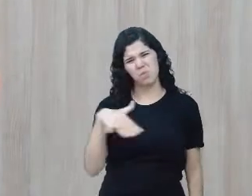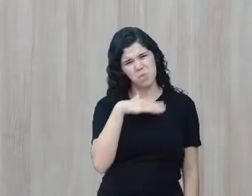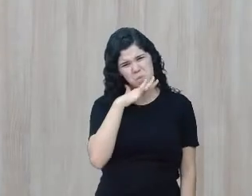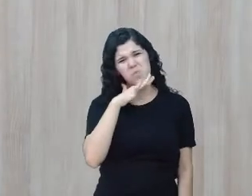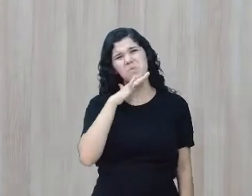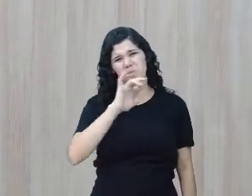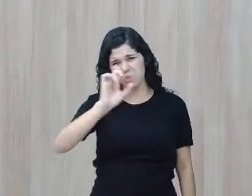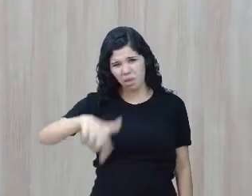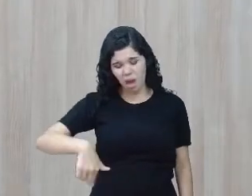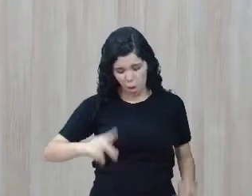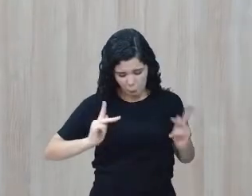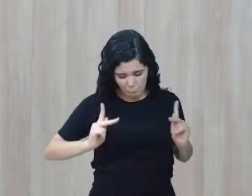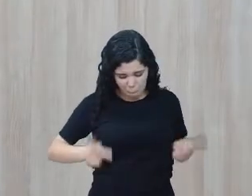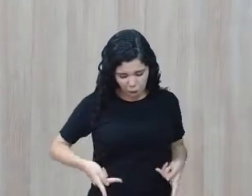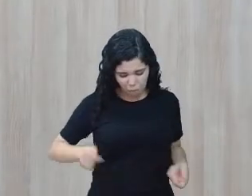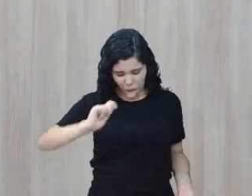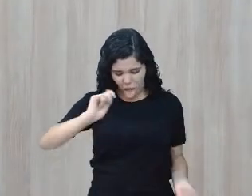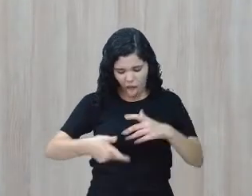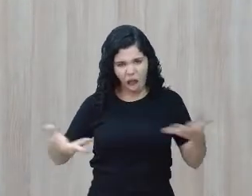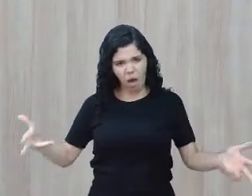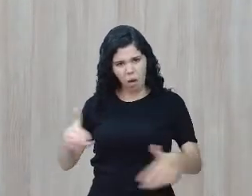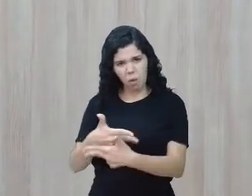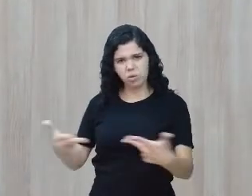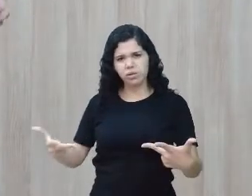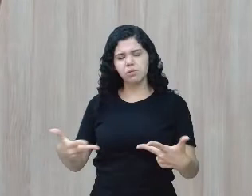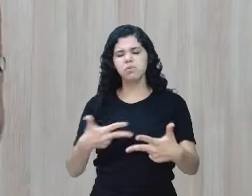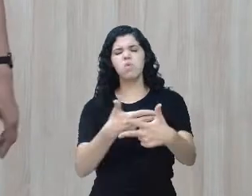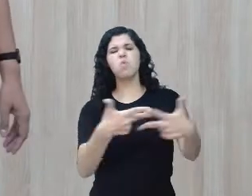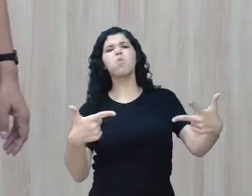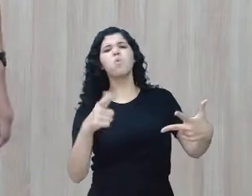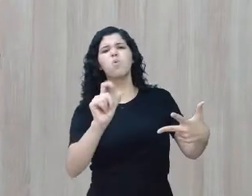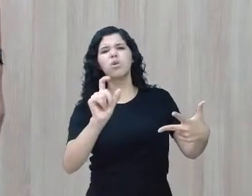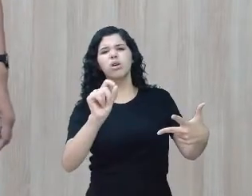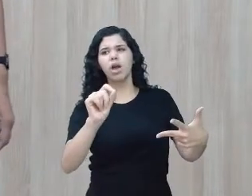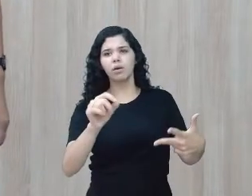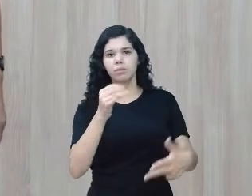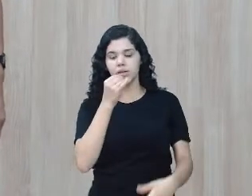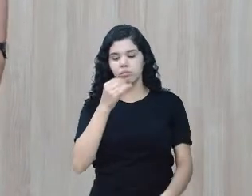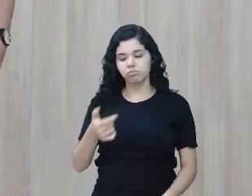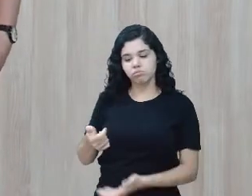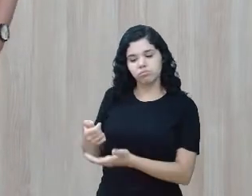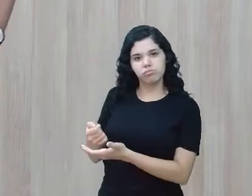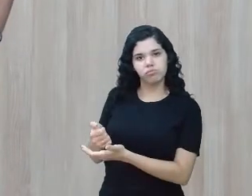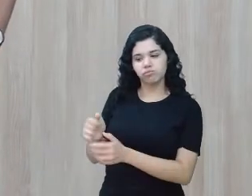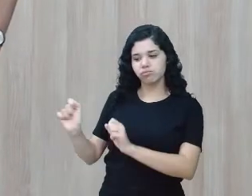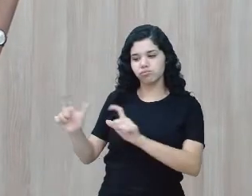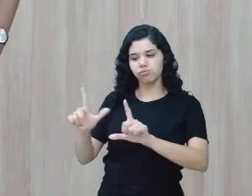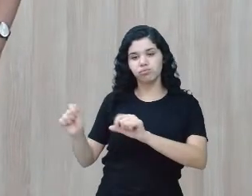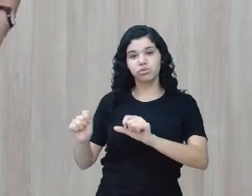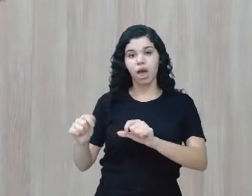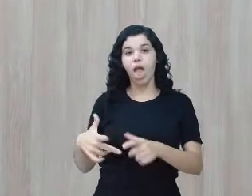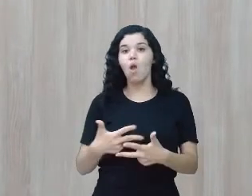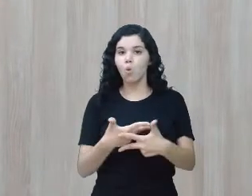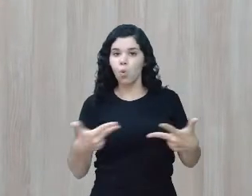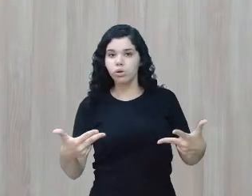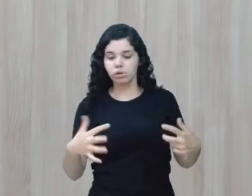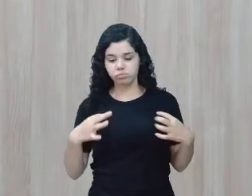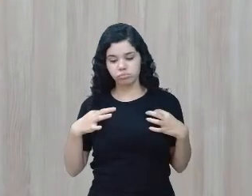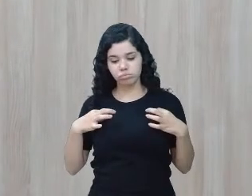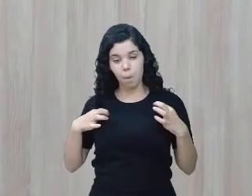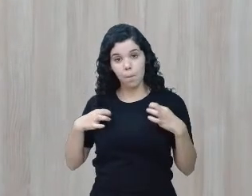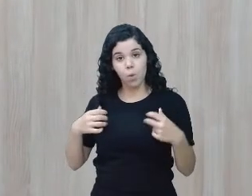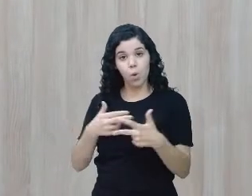as pessoas como se elas fossem uma coisa. Vamos relembrar o que é coisa. Controle é uma coisa, blusa é uma coisa, fone é